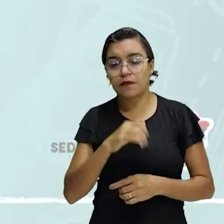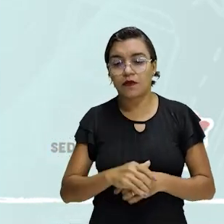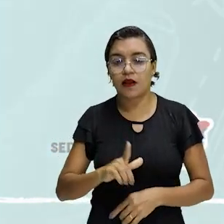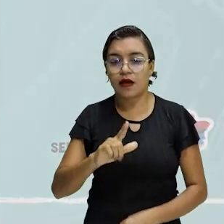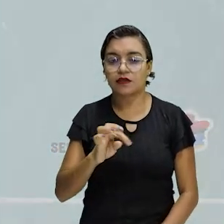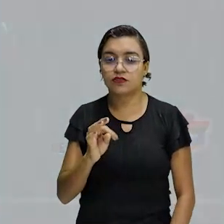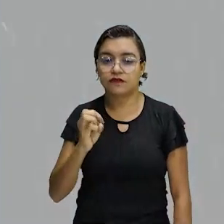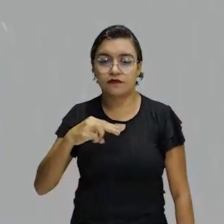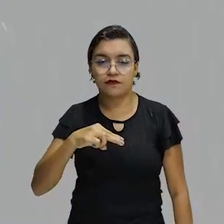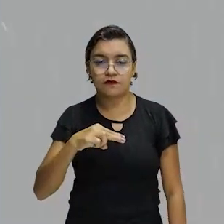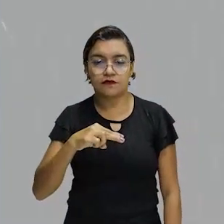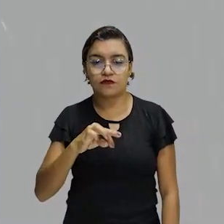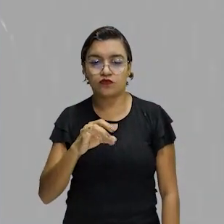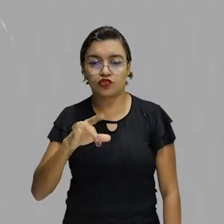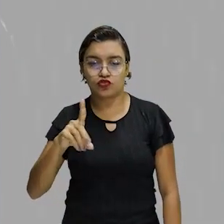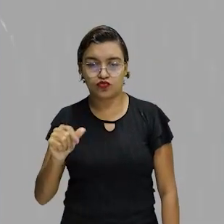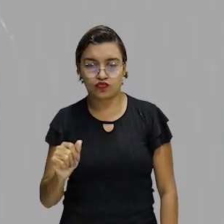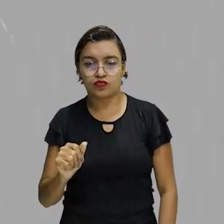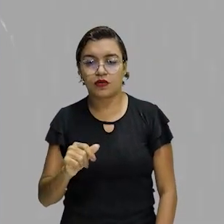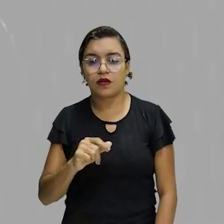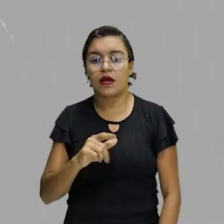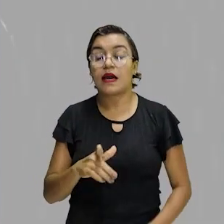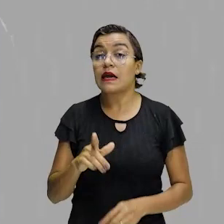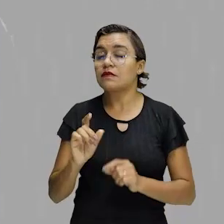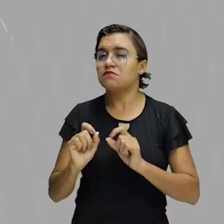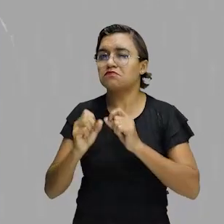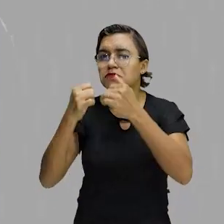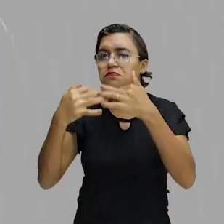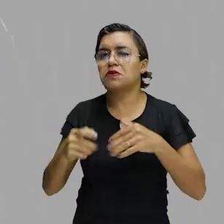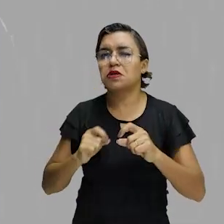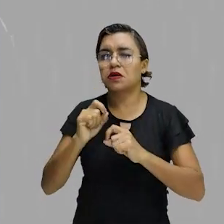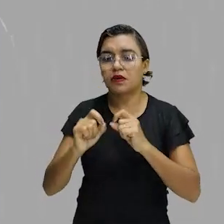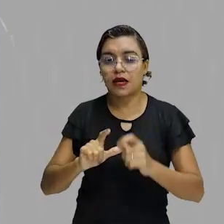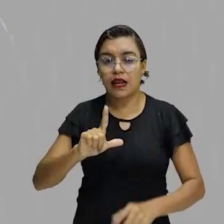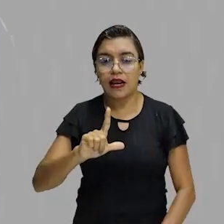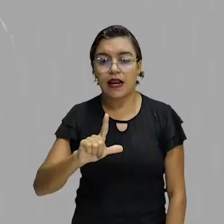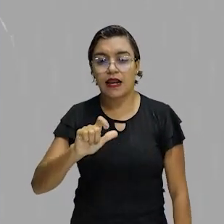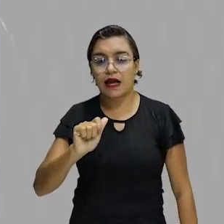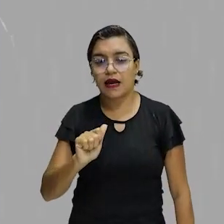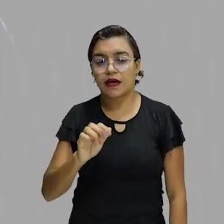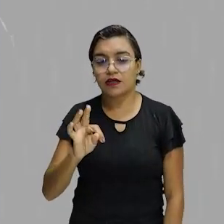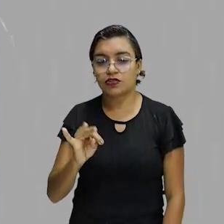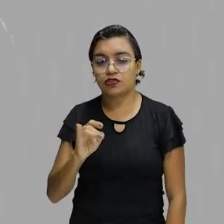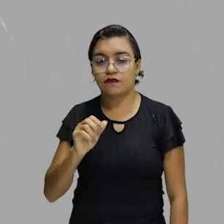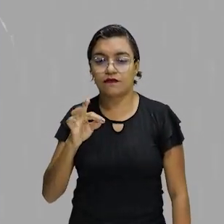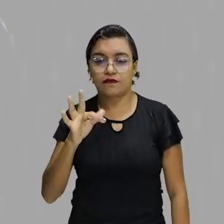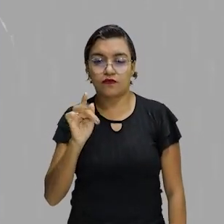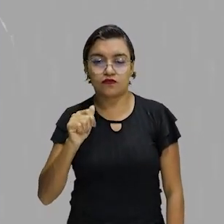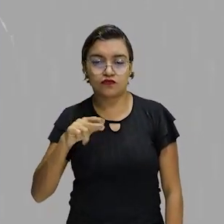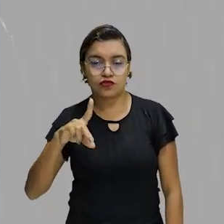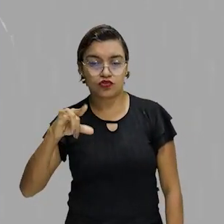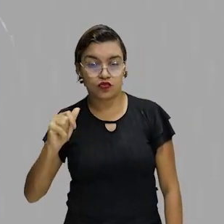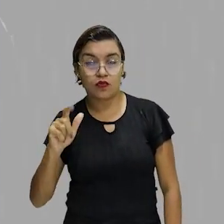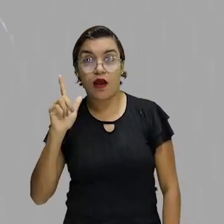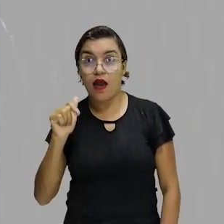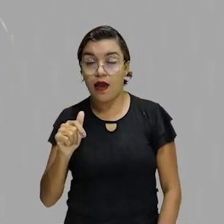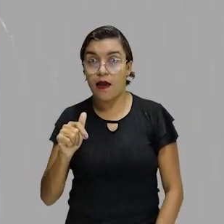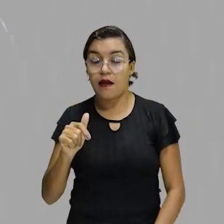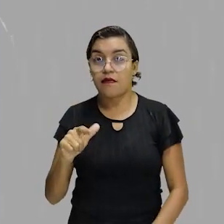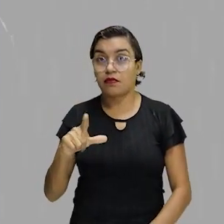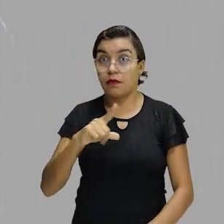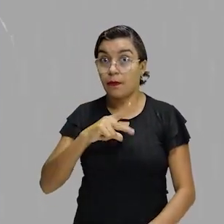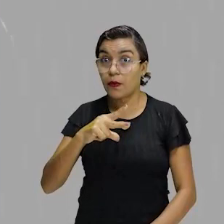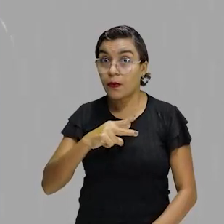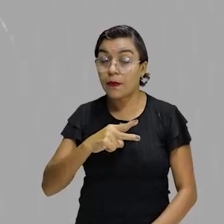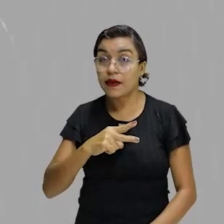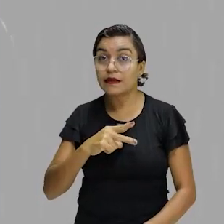aulas de história do Brasil e de geografia também? O que é latifúndio? Significa a grande propriedade de terra. Logo que o